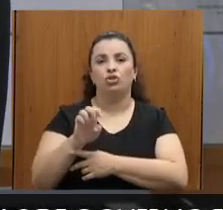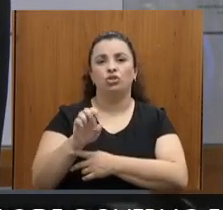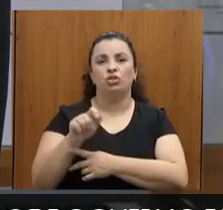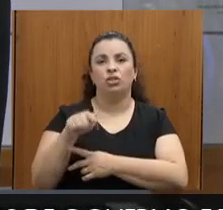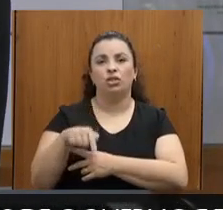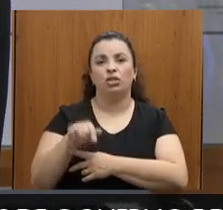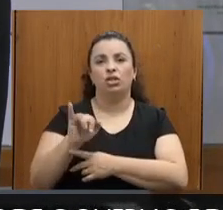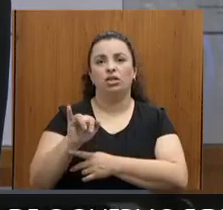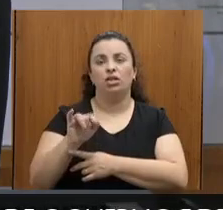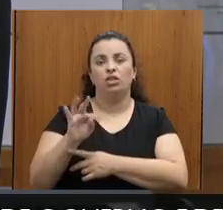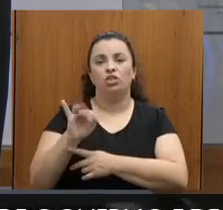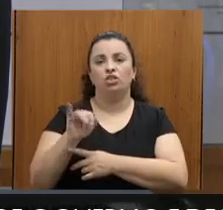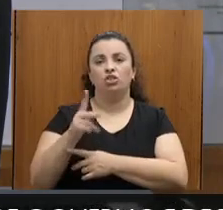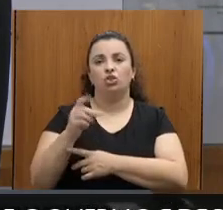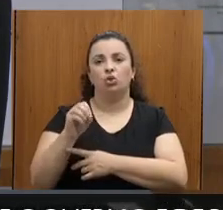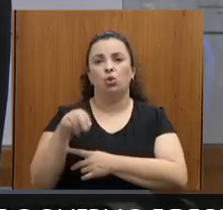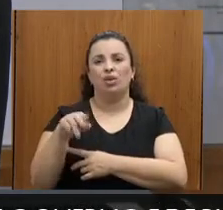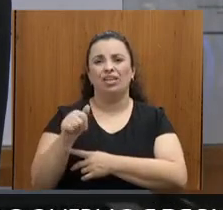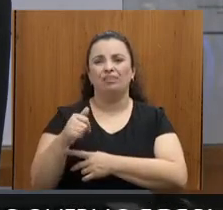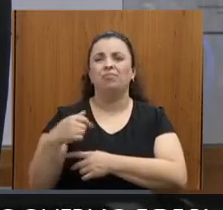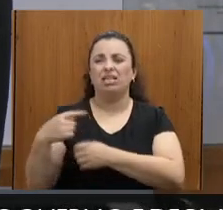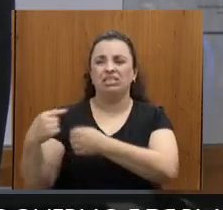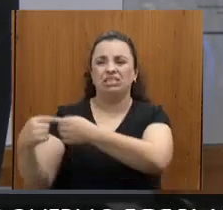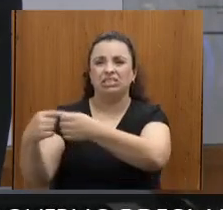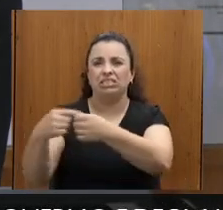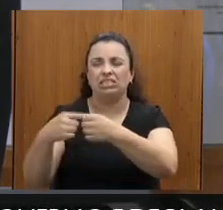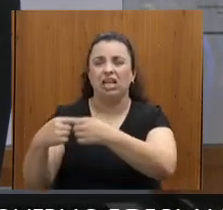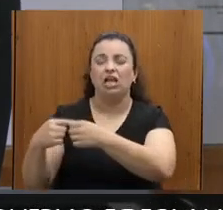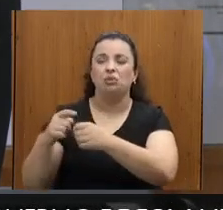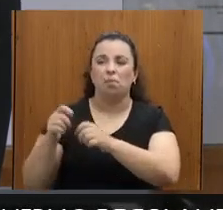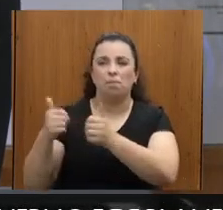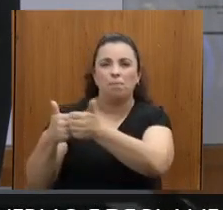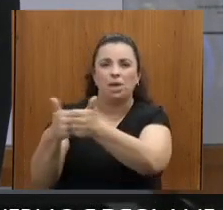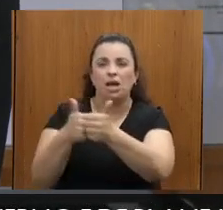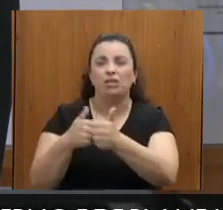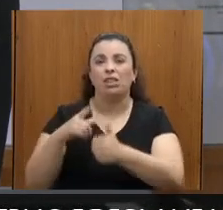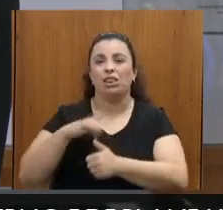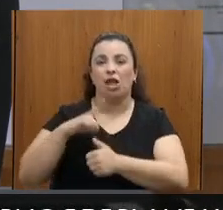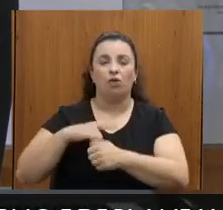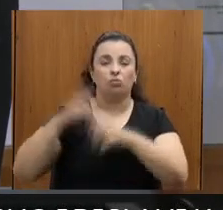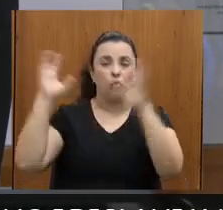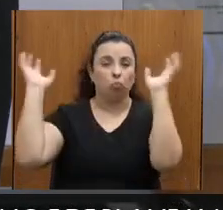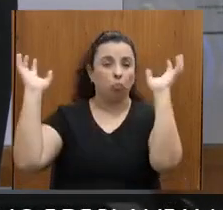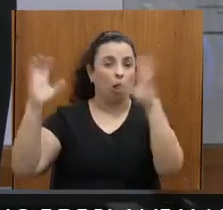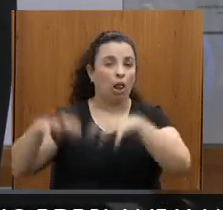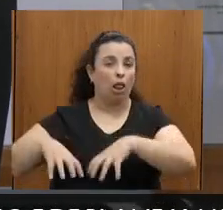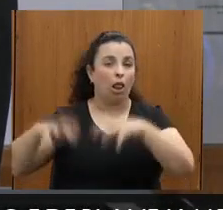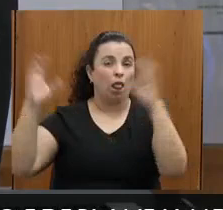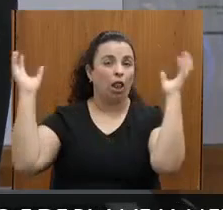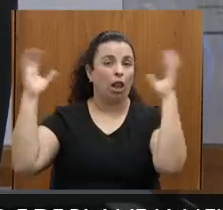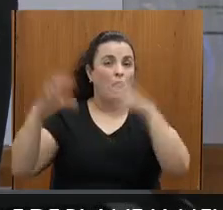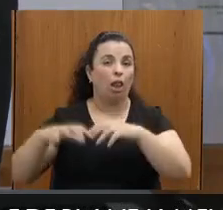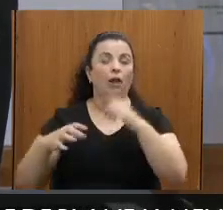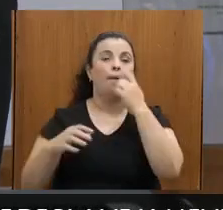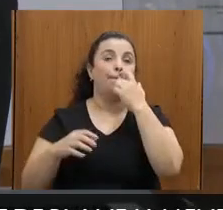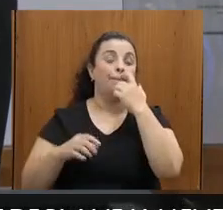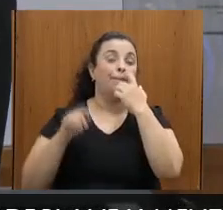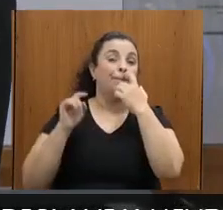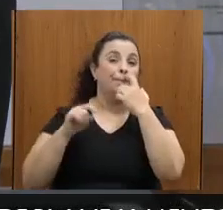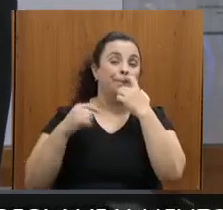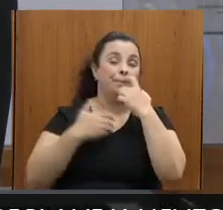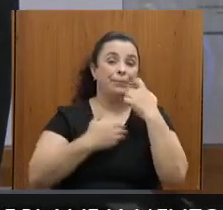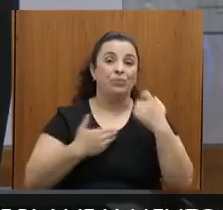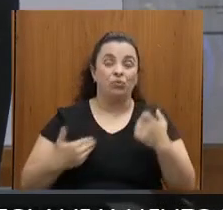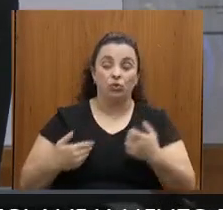chuvas, e isso é uma demonstração de um governador presente, de um governador que não só administra, não só tem os dados